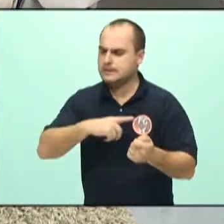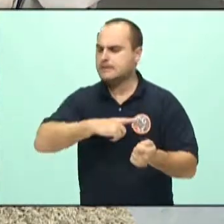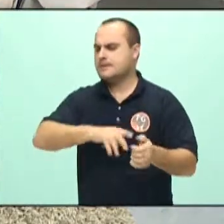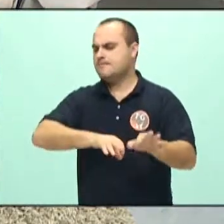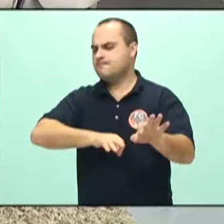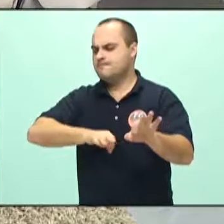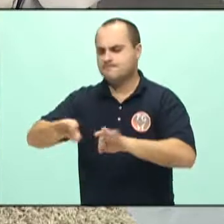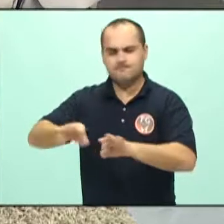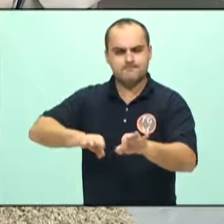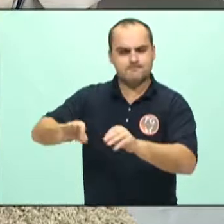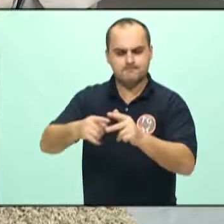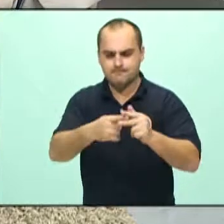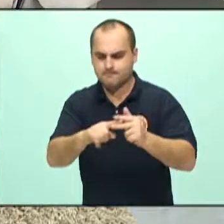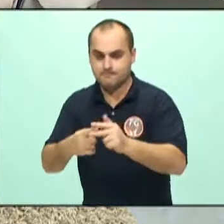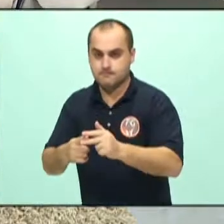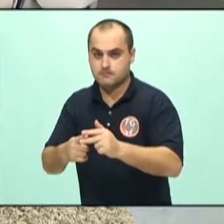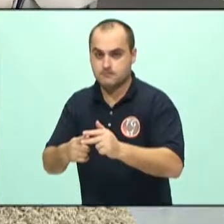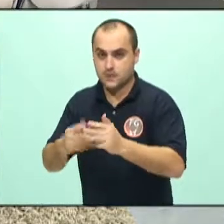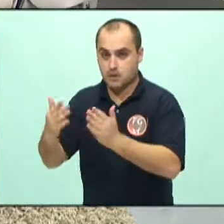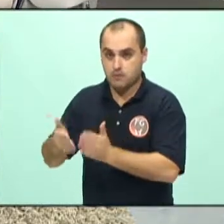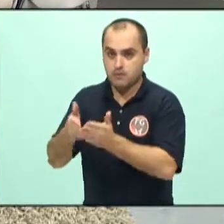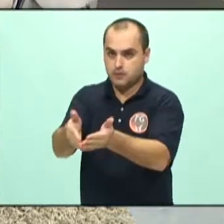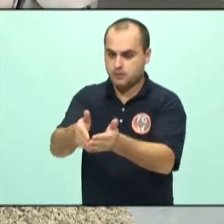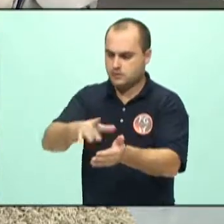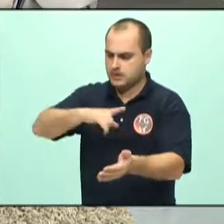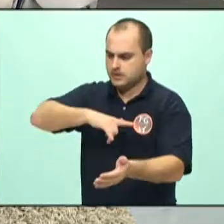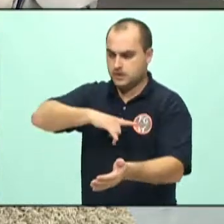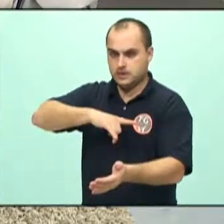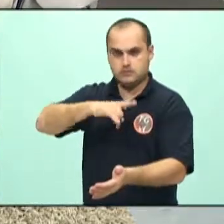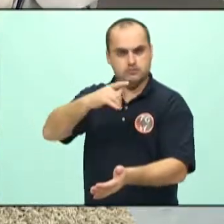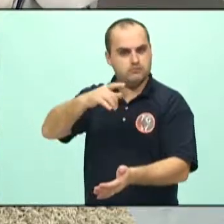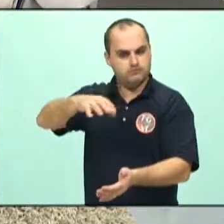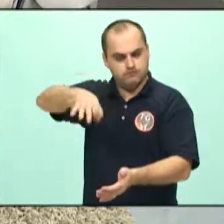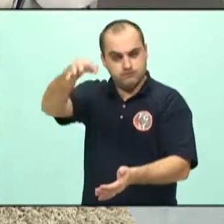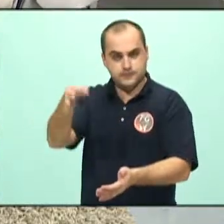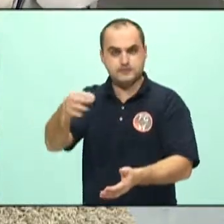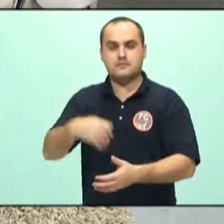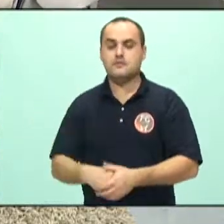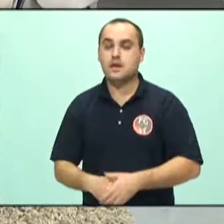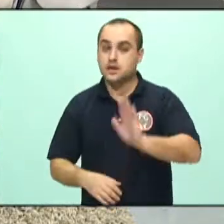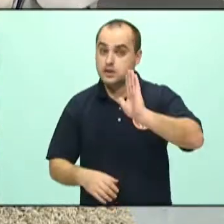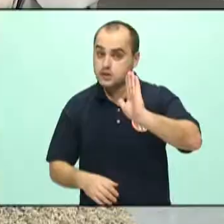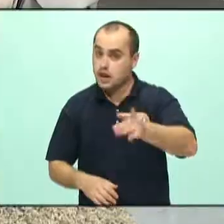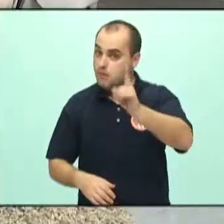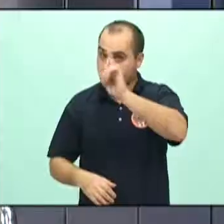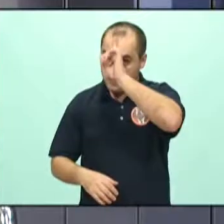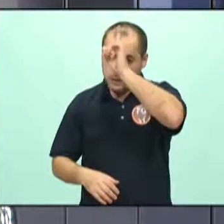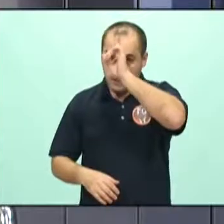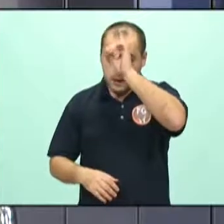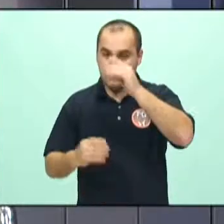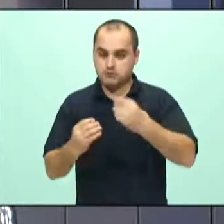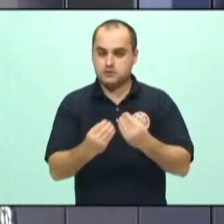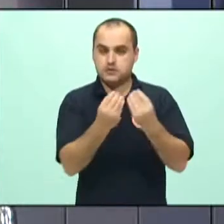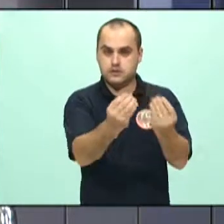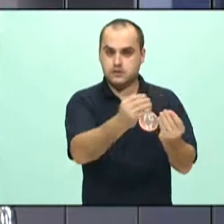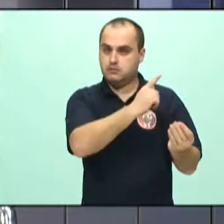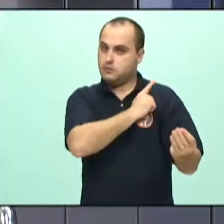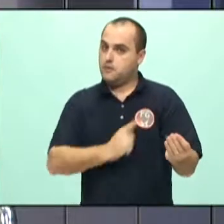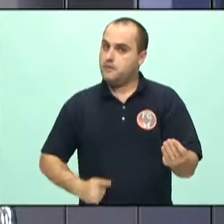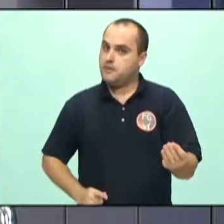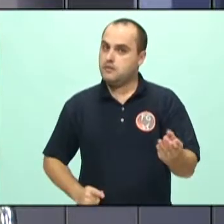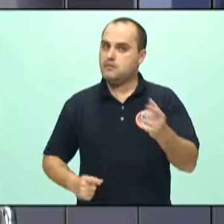que o nosso porto seja mais eficiente, mas nós já demos uma sugestão para o governo através de uma audiência pública. Mas os desafios estão